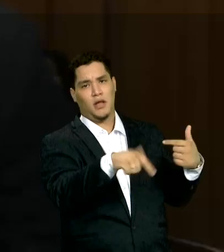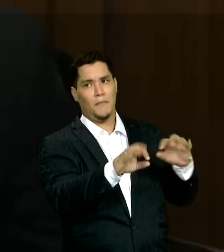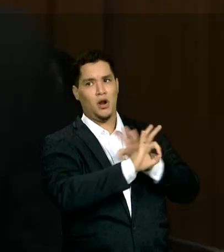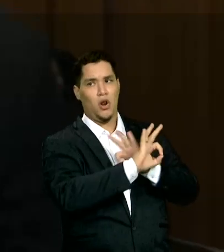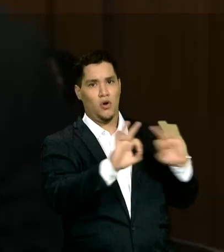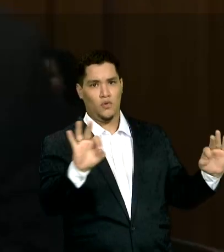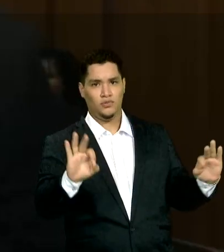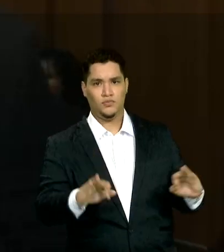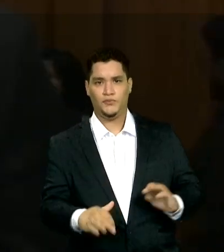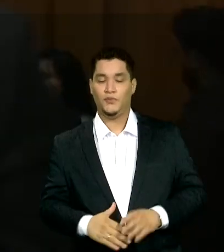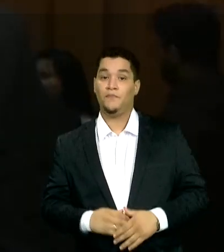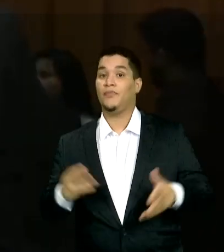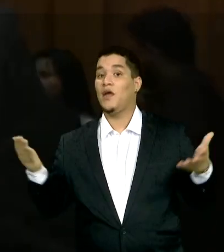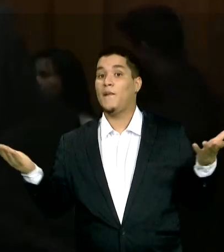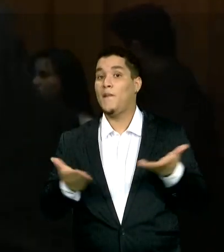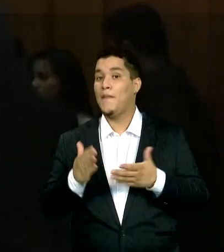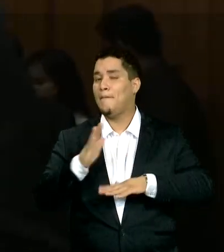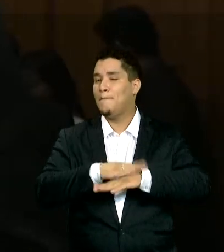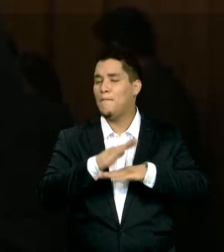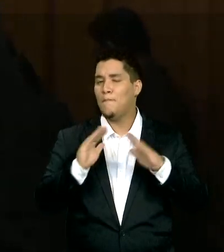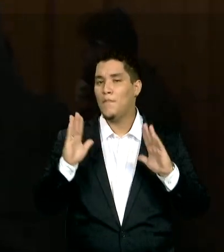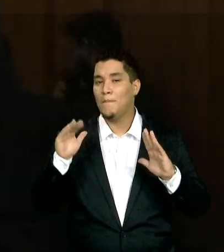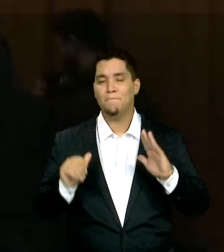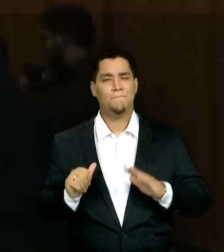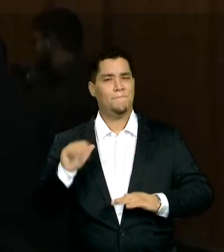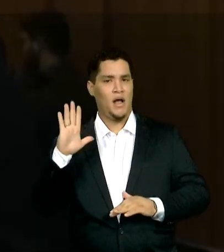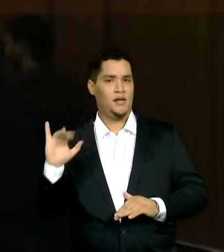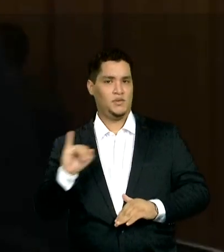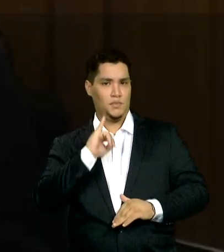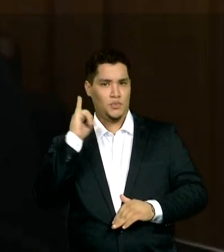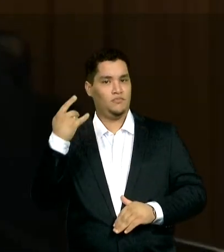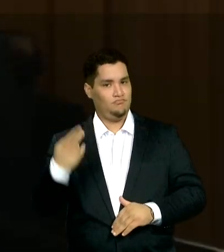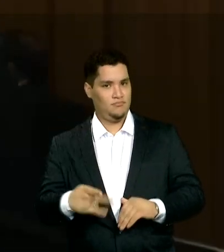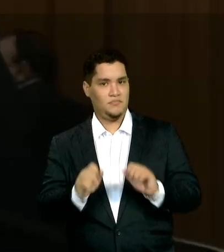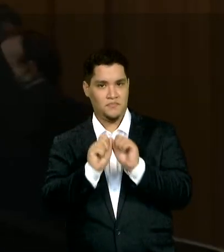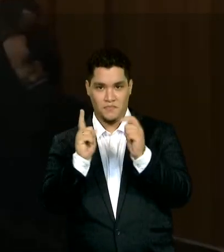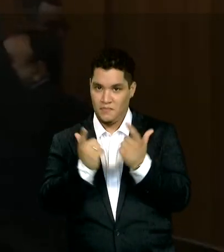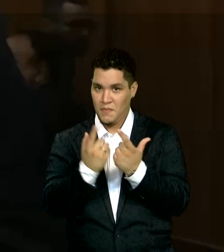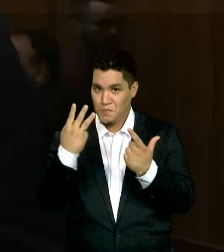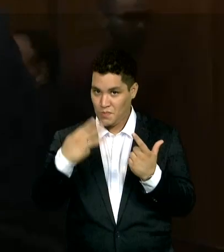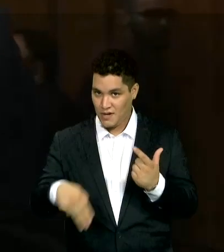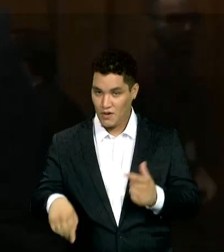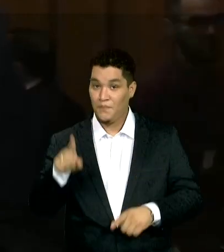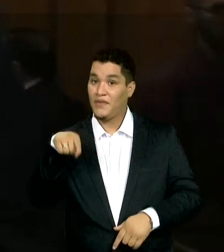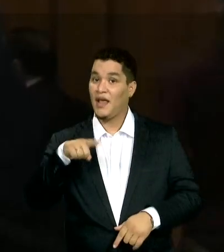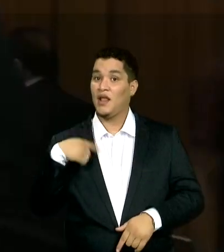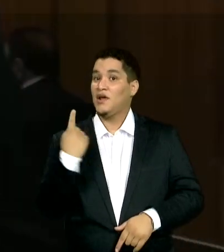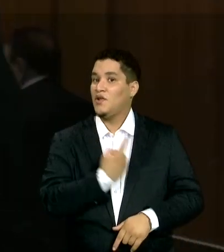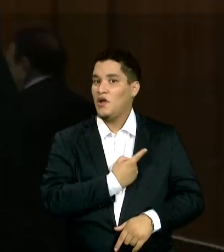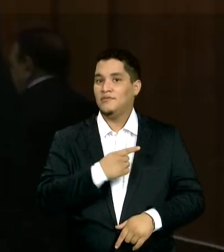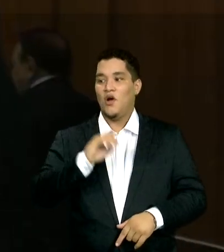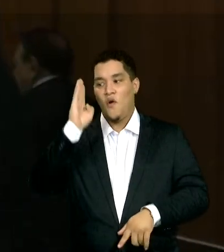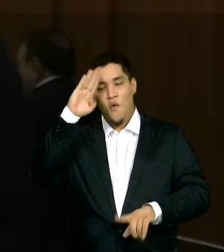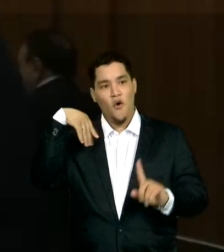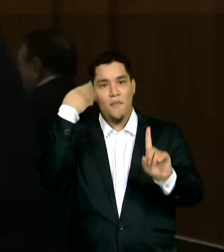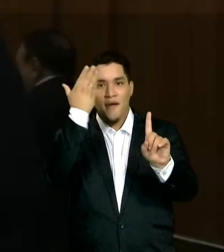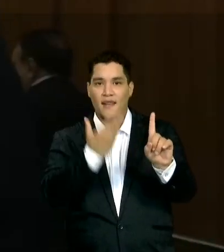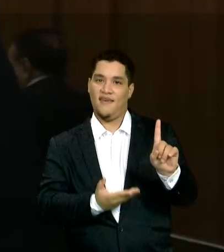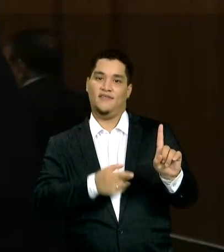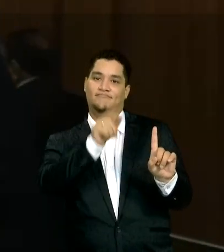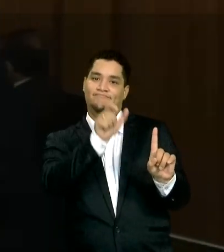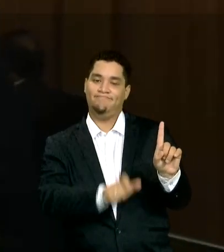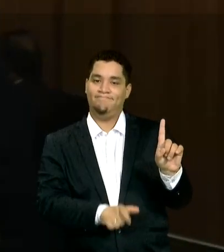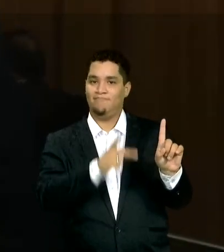dos momentos mais importantes da história da Assembleia Legislativa do Maranhão, que é a homenagem a esse filho ilustre, a esse brasileiro ilustre,